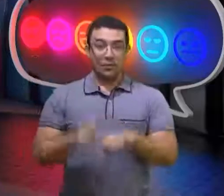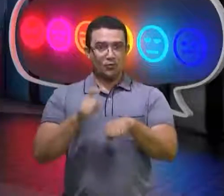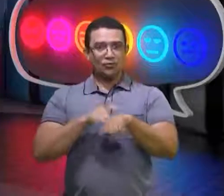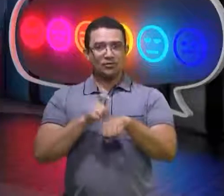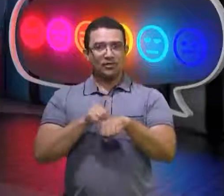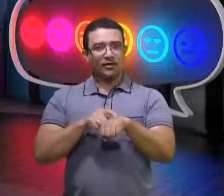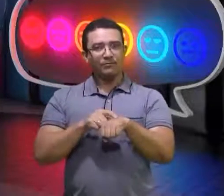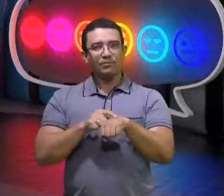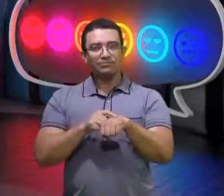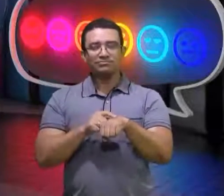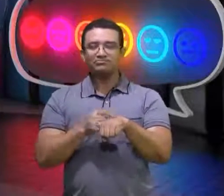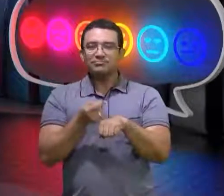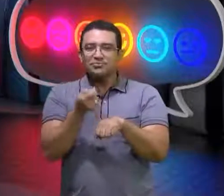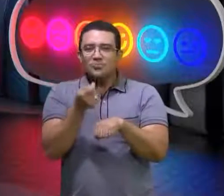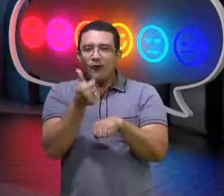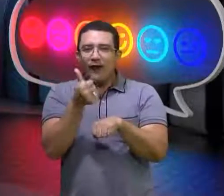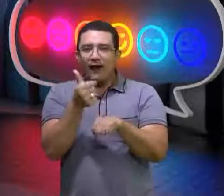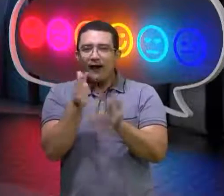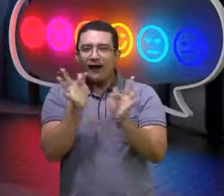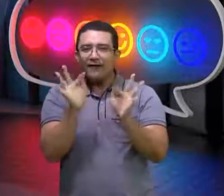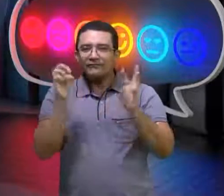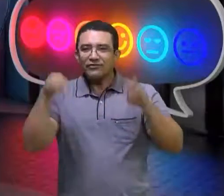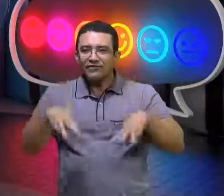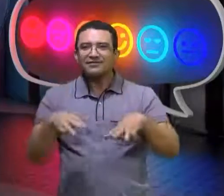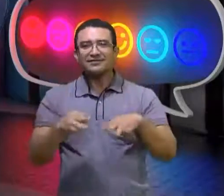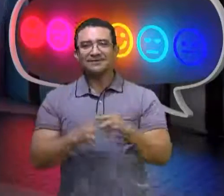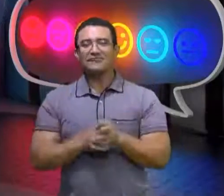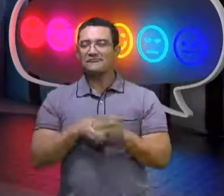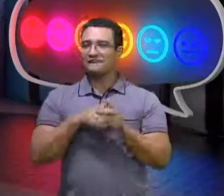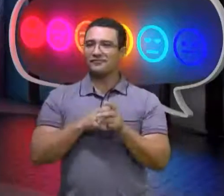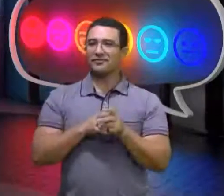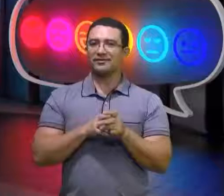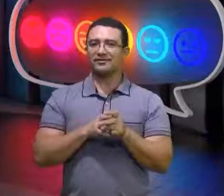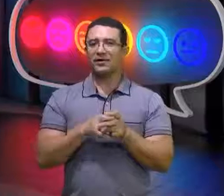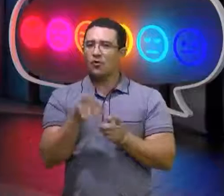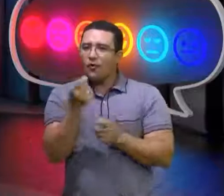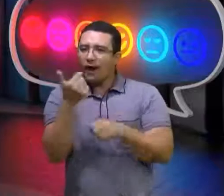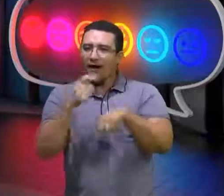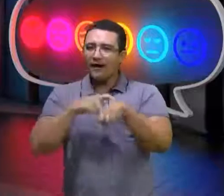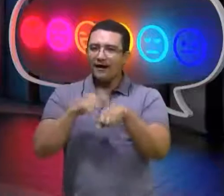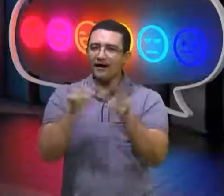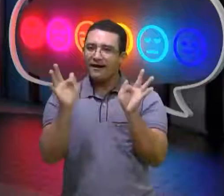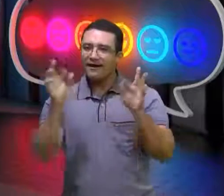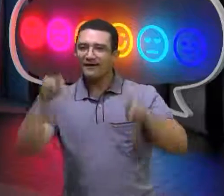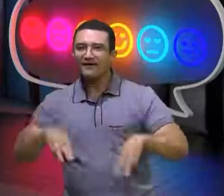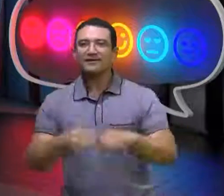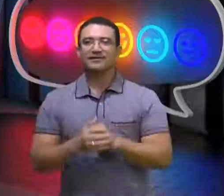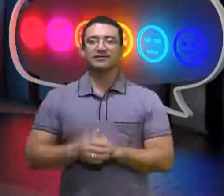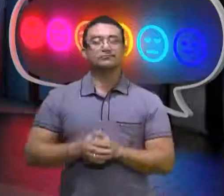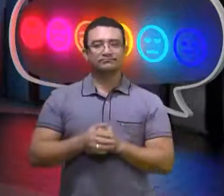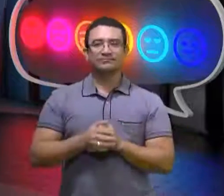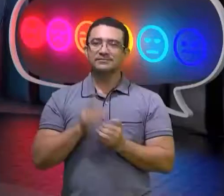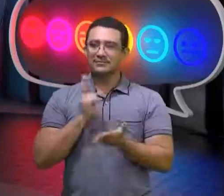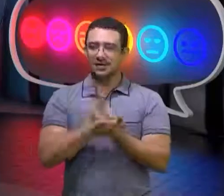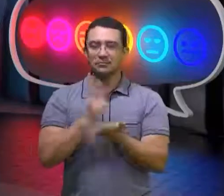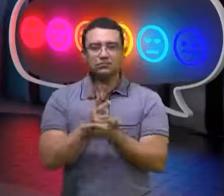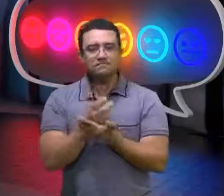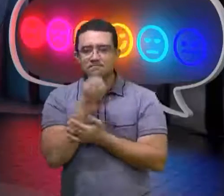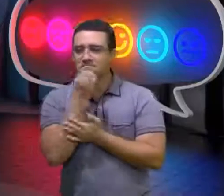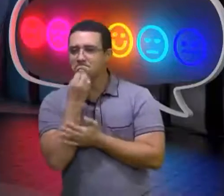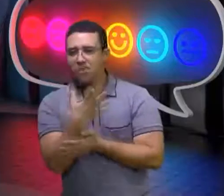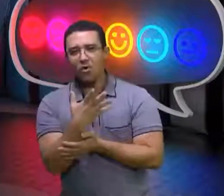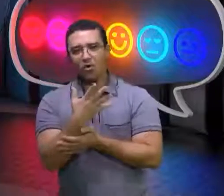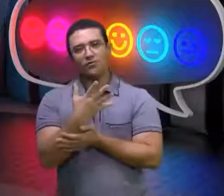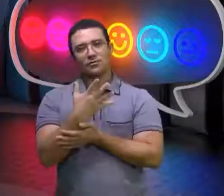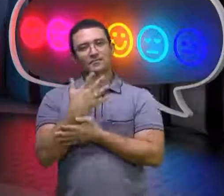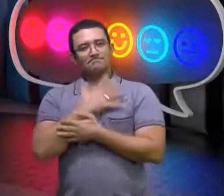está se esgotando, eu não tenho mais como falar para vocês, está esgotando mesmo, mas foi como sempre, né? Muito bom estar aqui